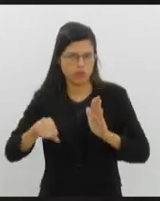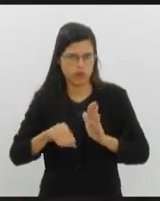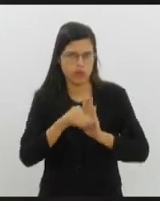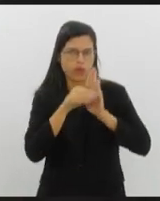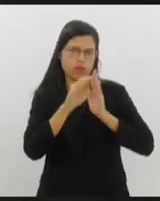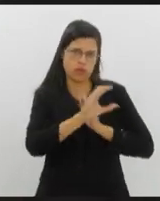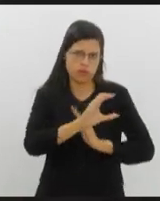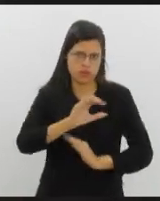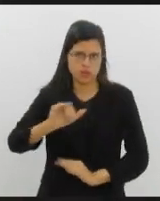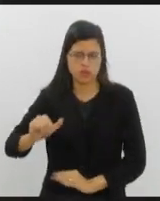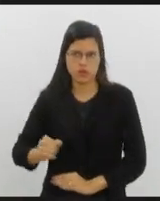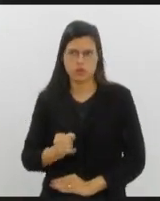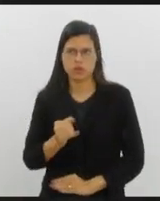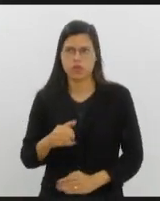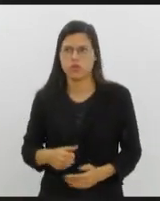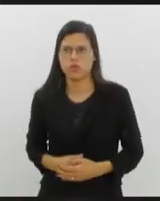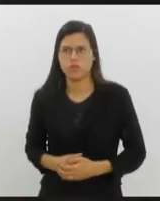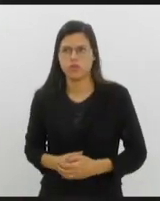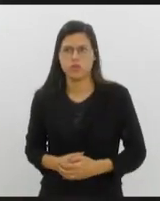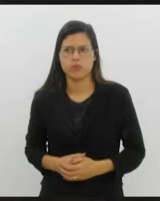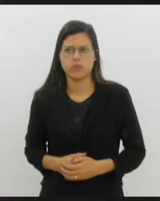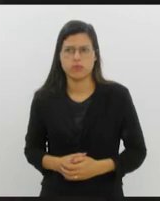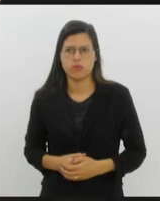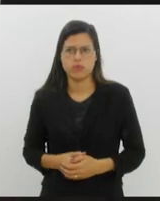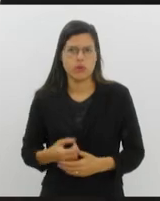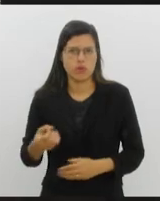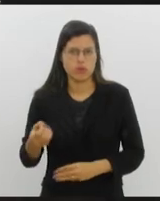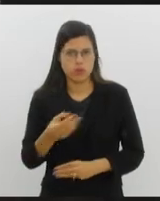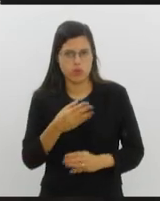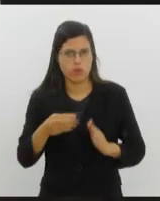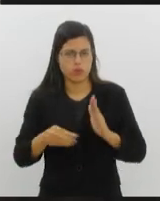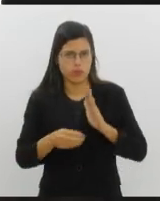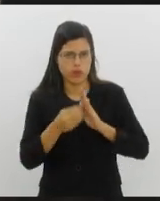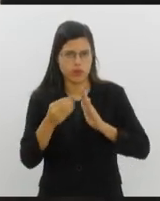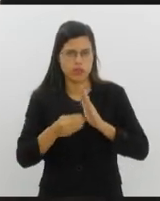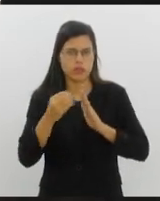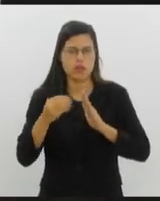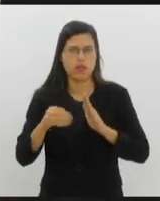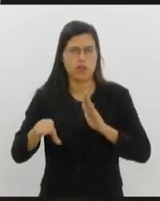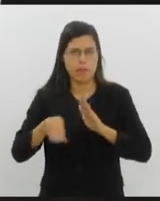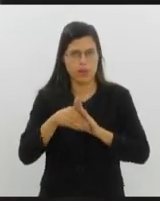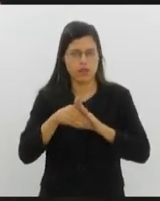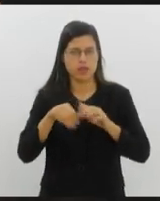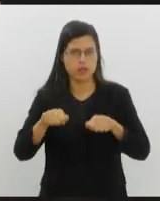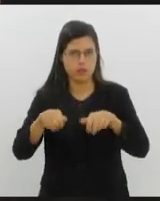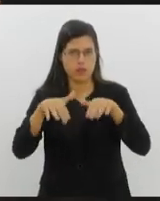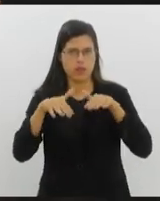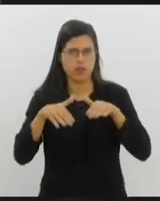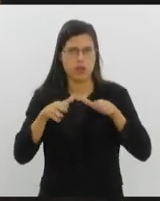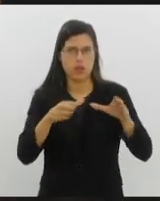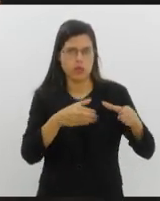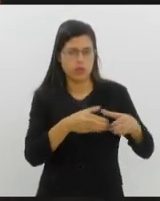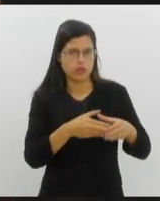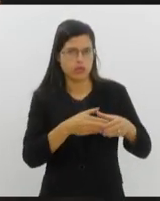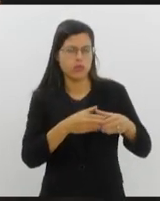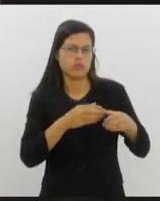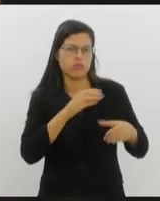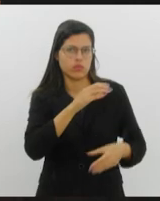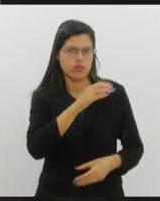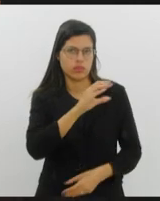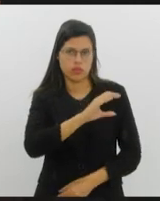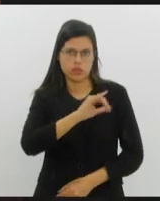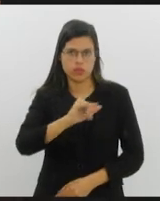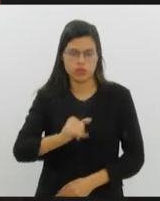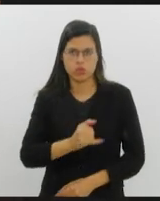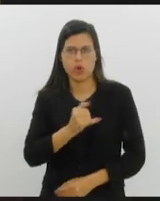de Constituição e Justiça. Novos pareceres às emendas de plenário das comissões de Constituição e Justiça contrário,